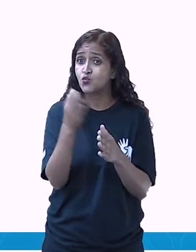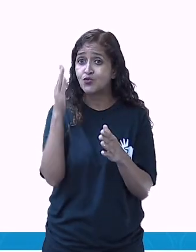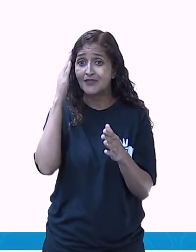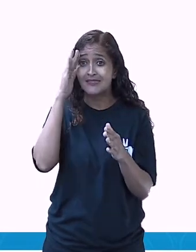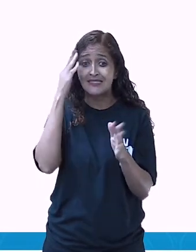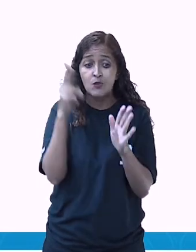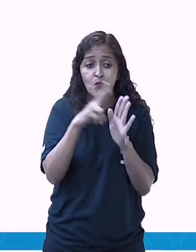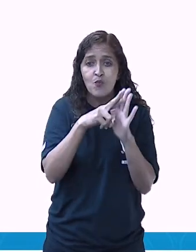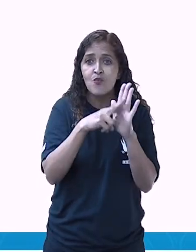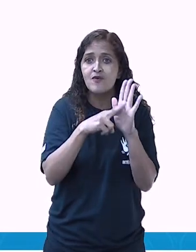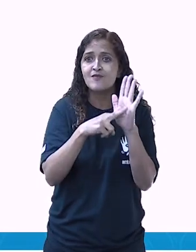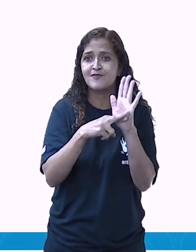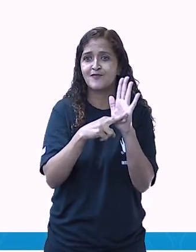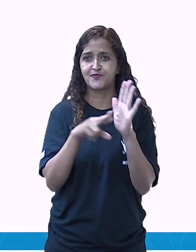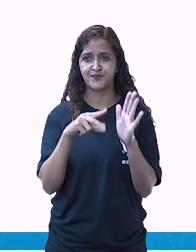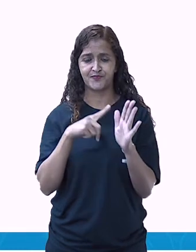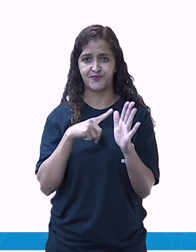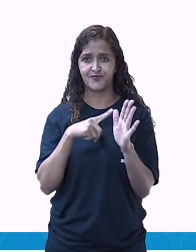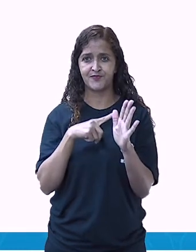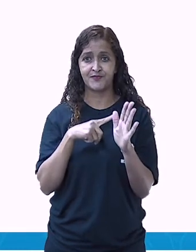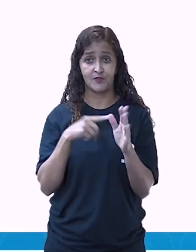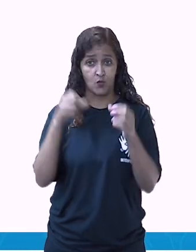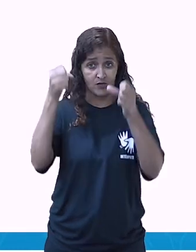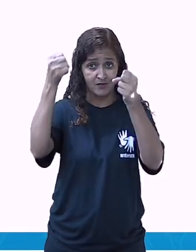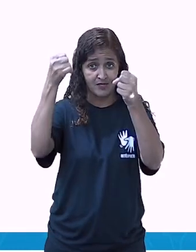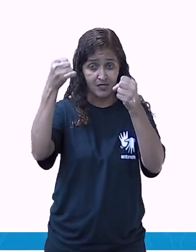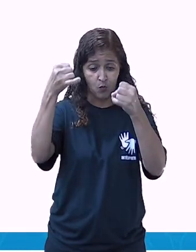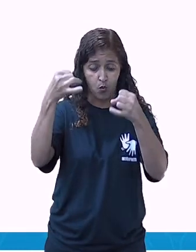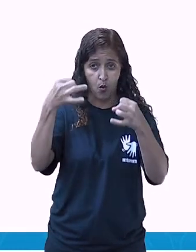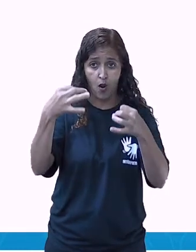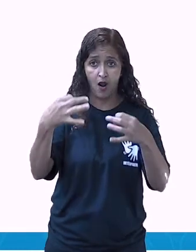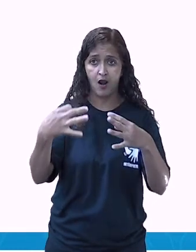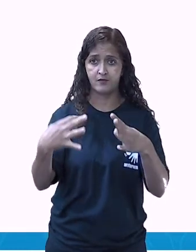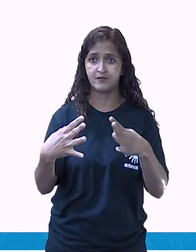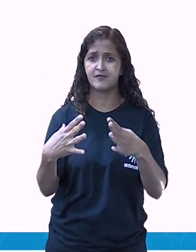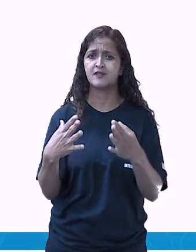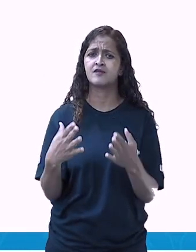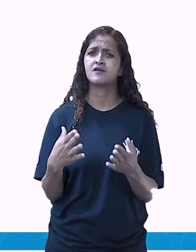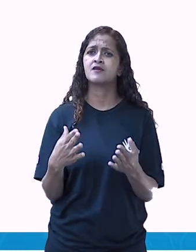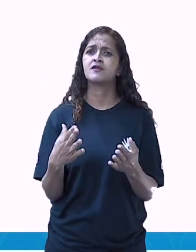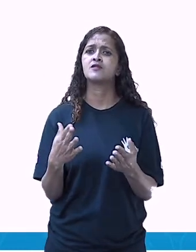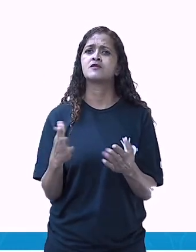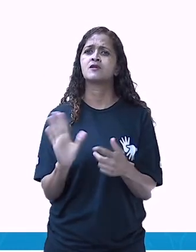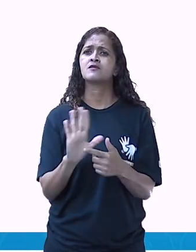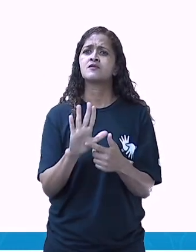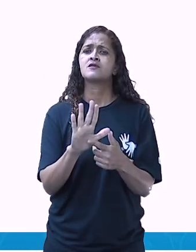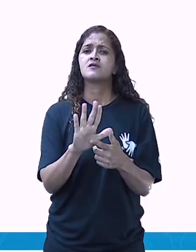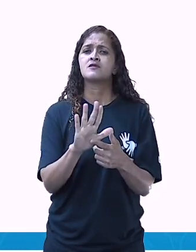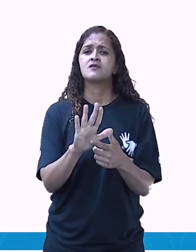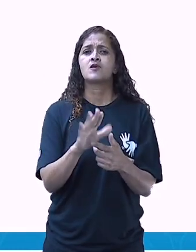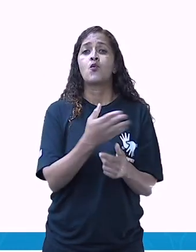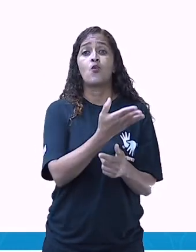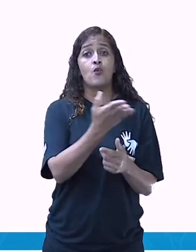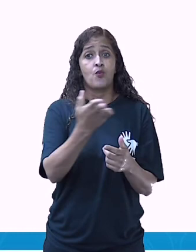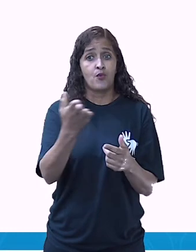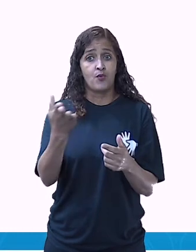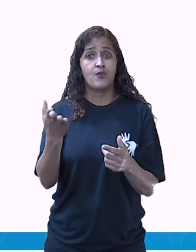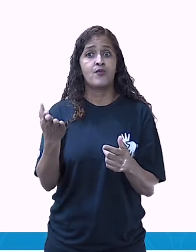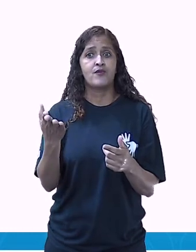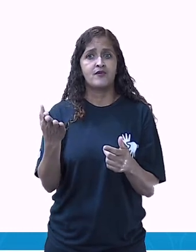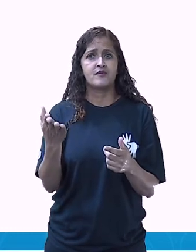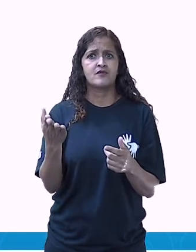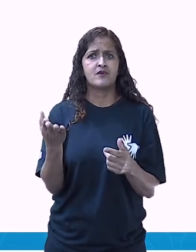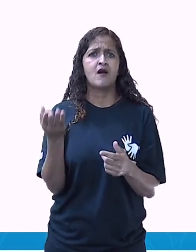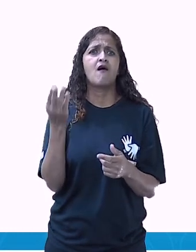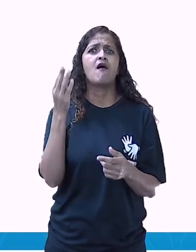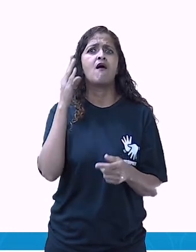uma regra. Até agora, eu te expliquei para que na hora que eu apresentasse a regra para você, você